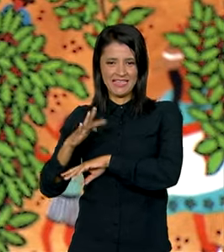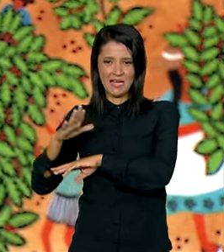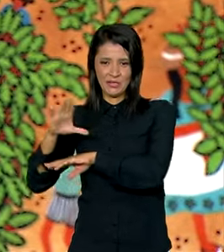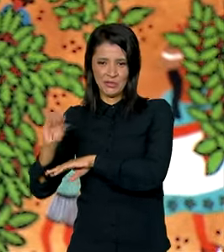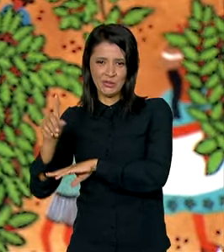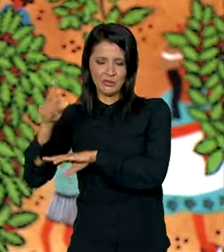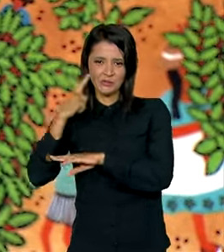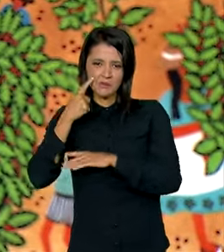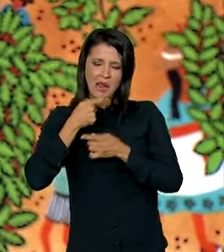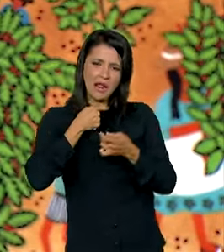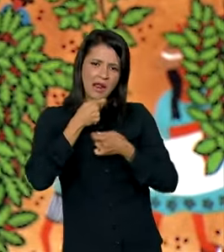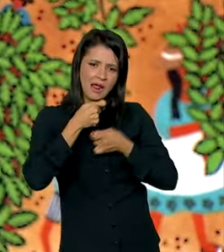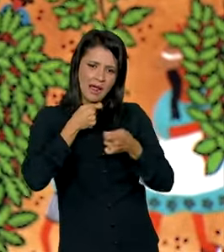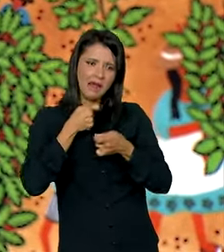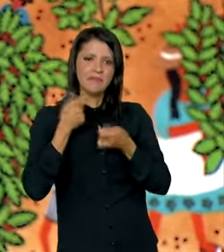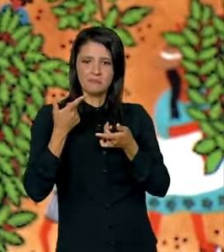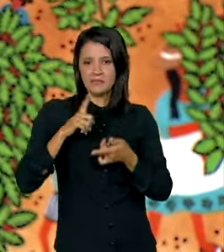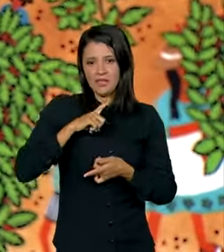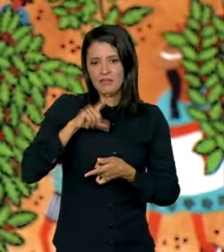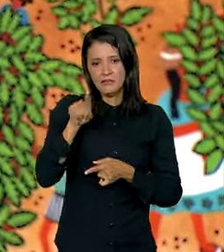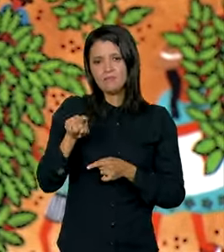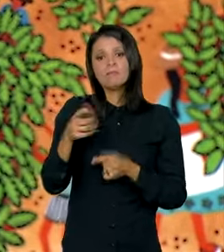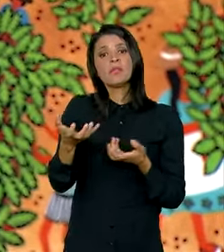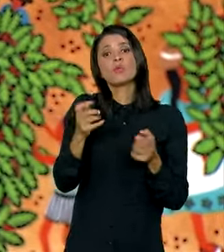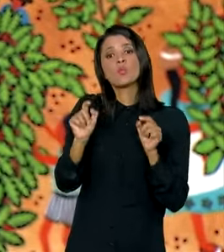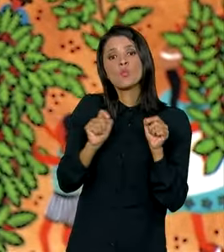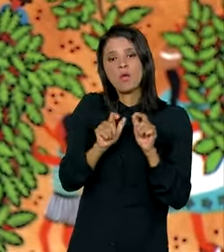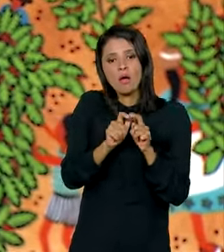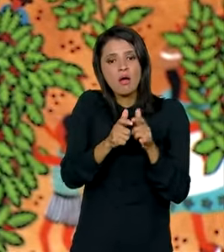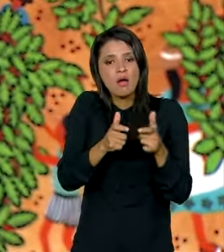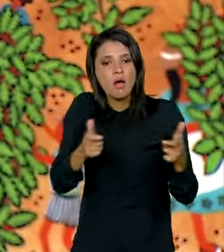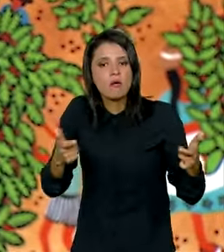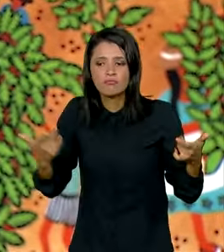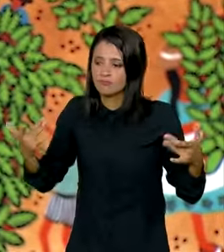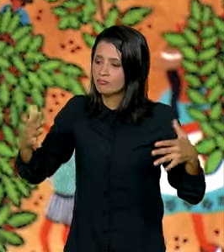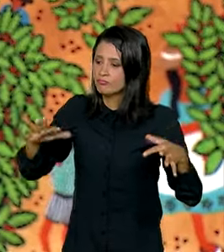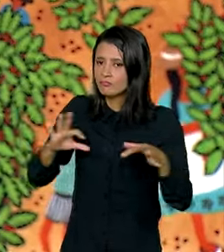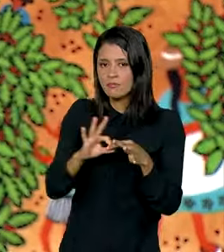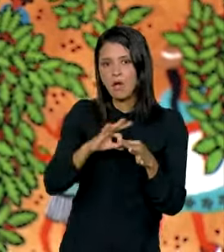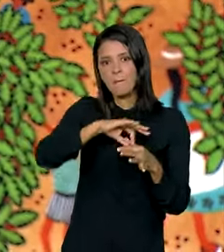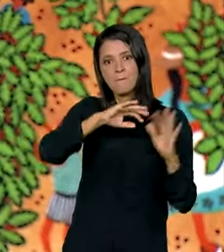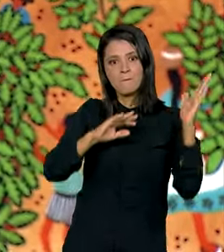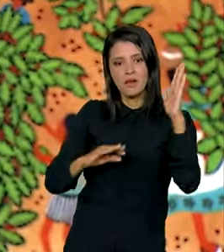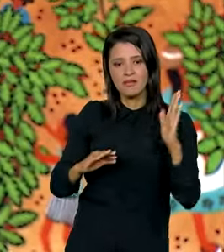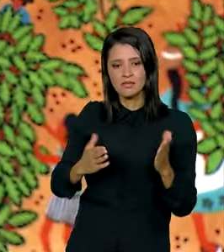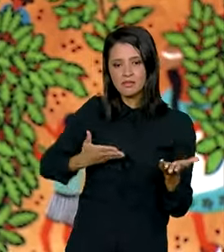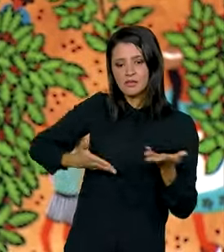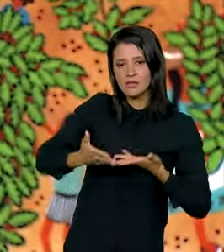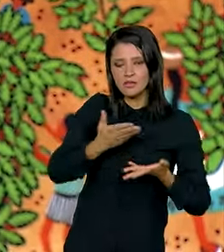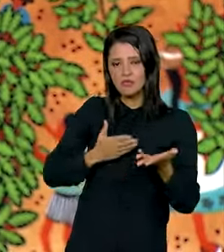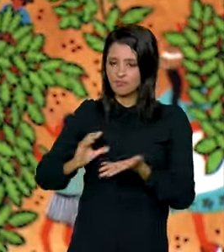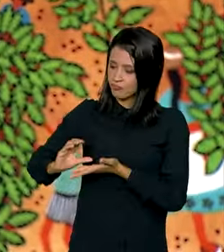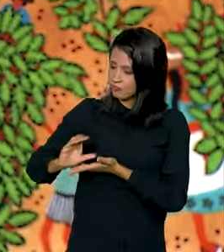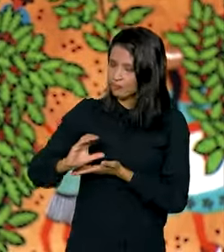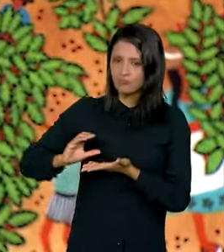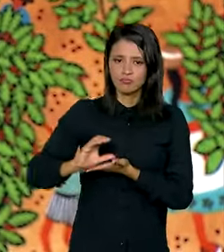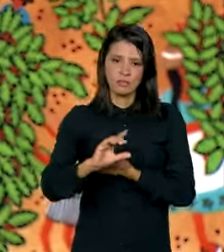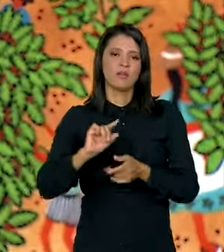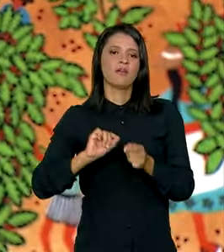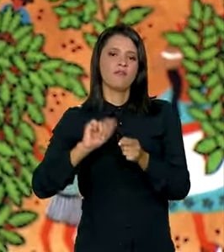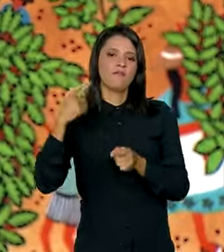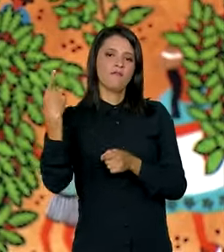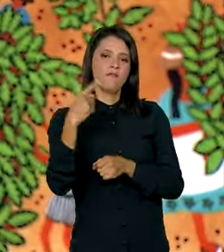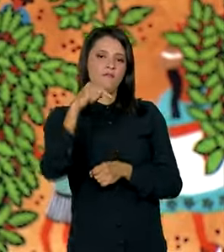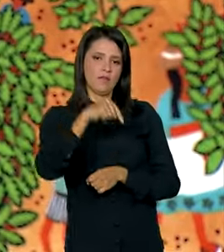que deu entrevista à imprensa, eles querem ampliar a conexão com o Brasil e os investimentos